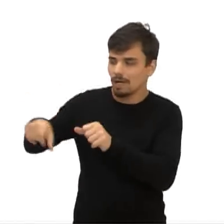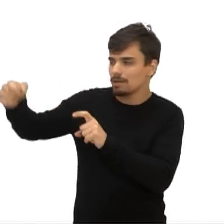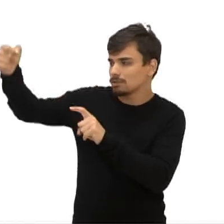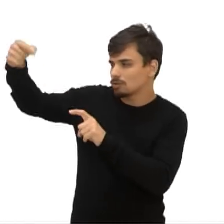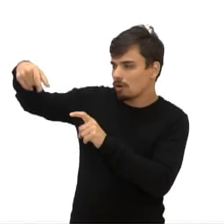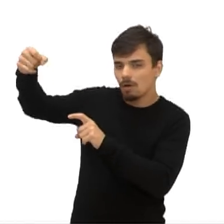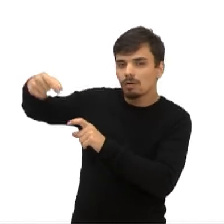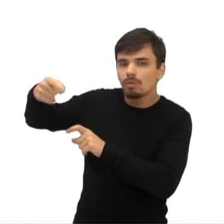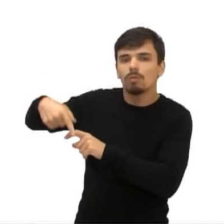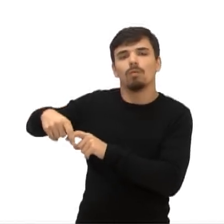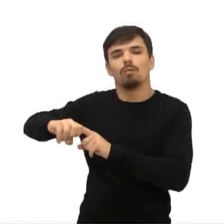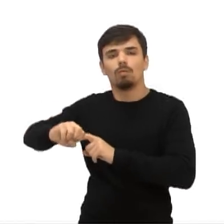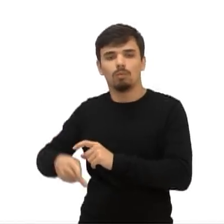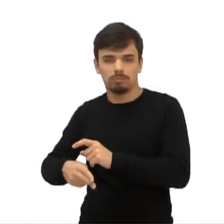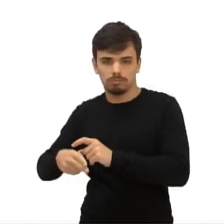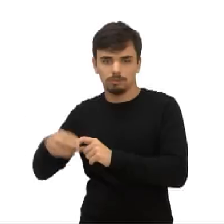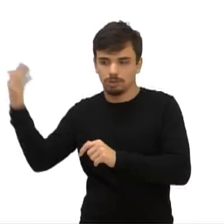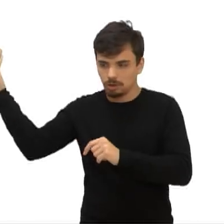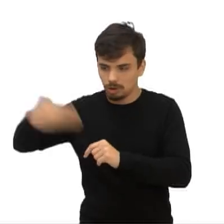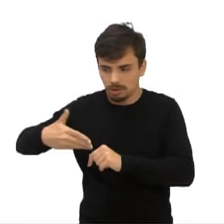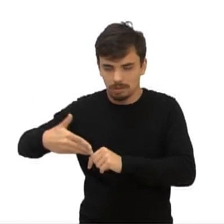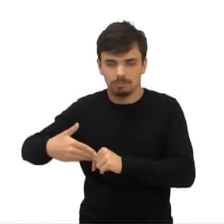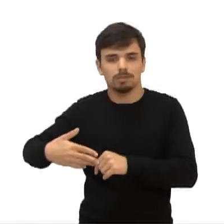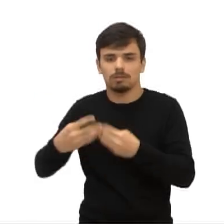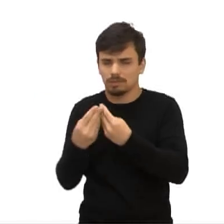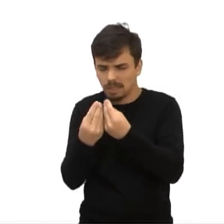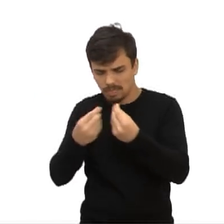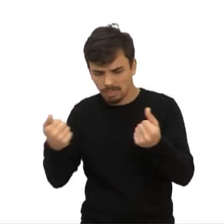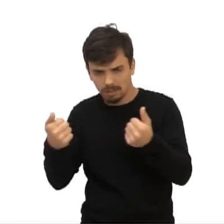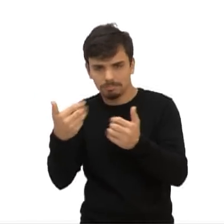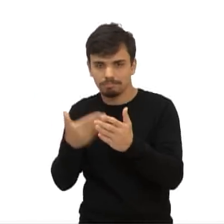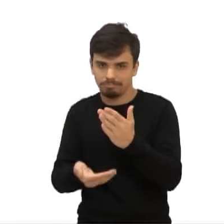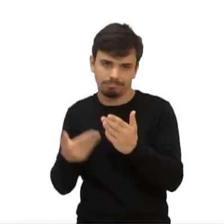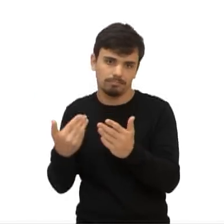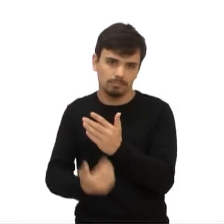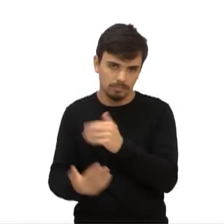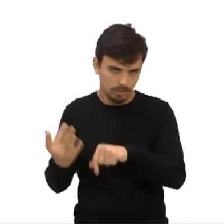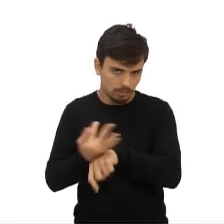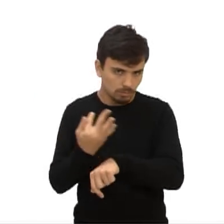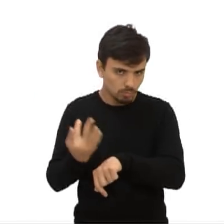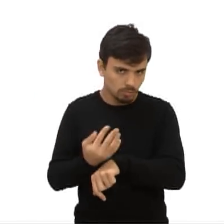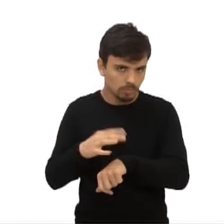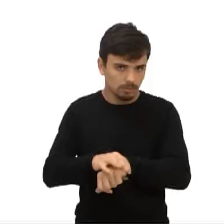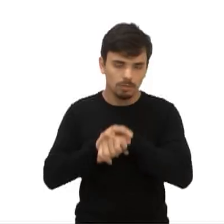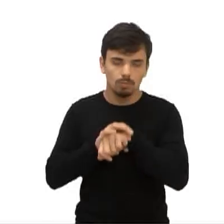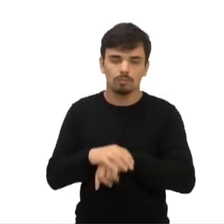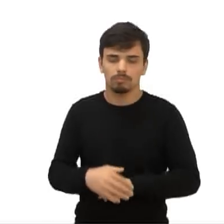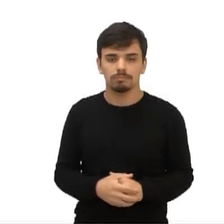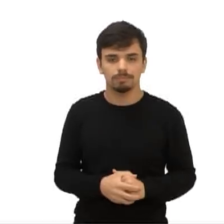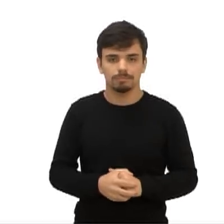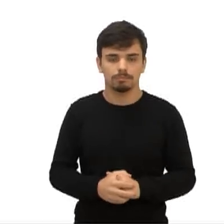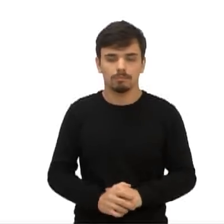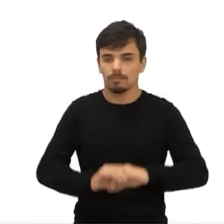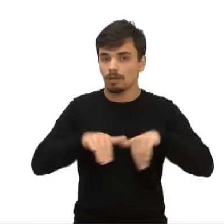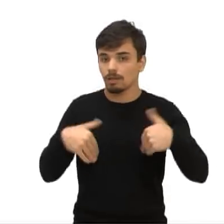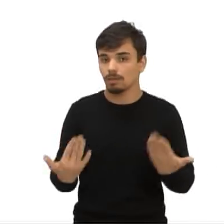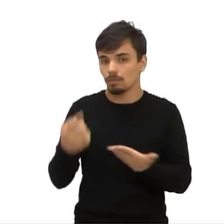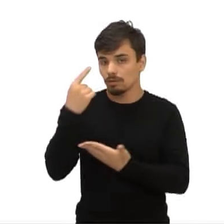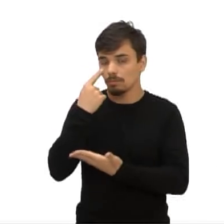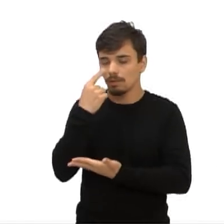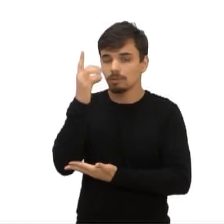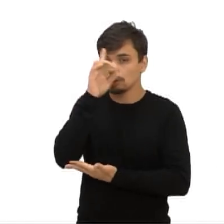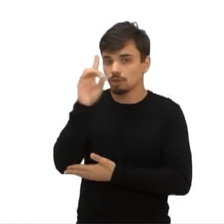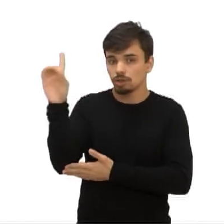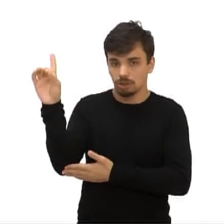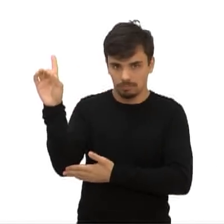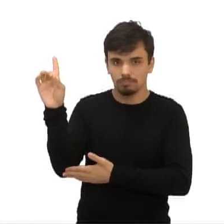sol, no local com sol direto, né? Senão ela vai ressecar e vai perder sua eficiência. Atenção à data de